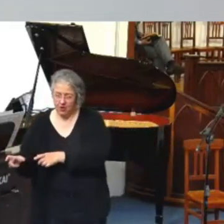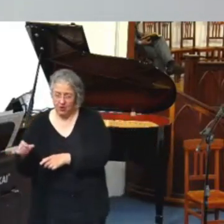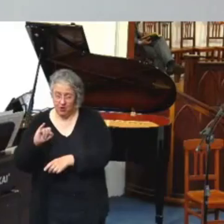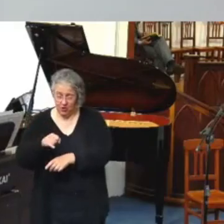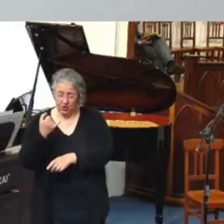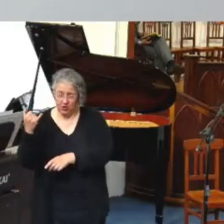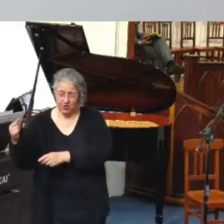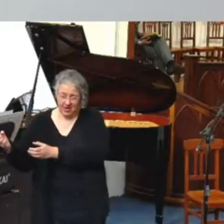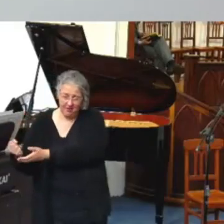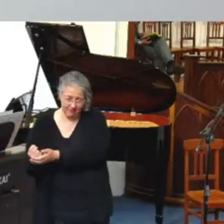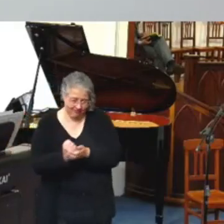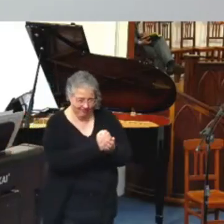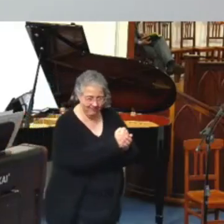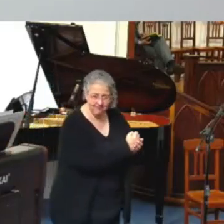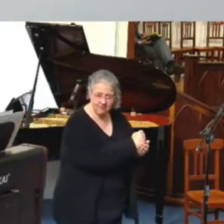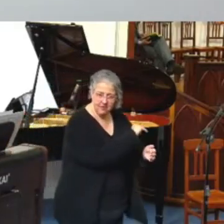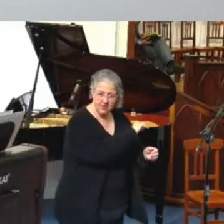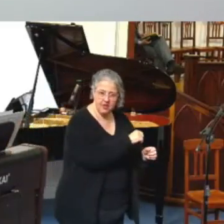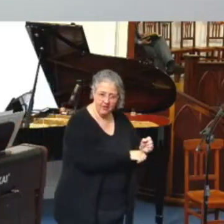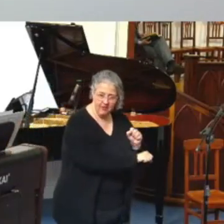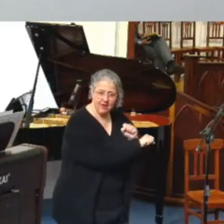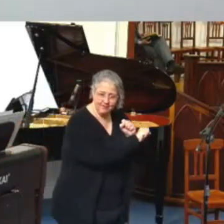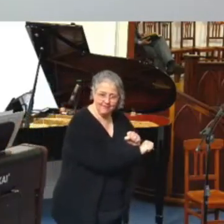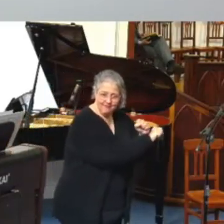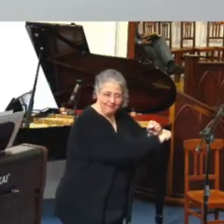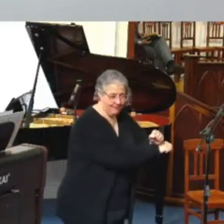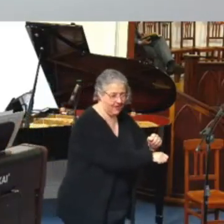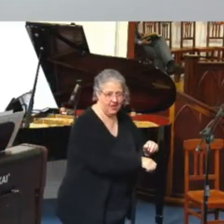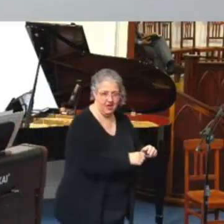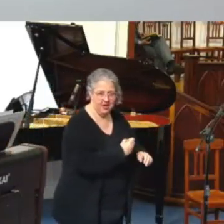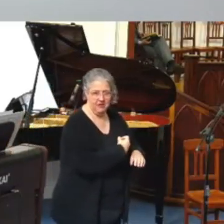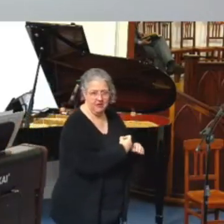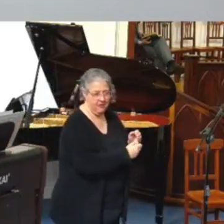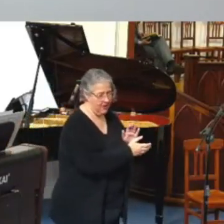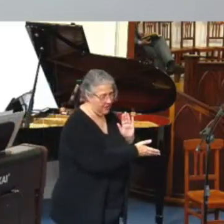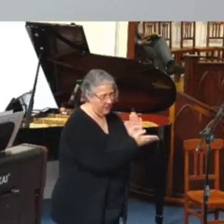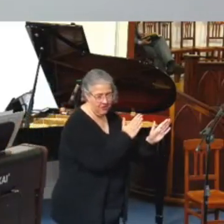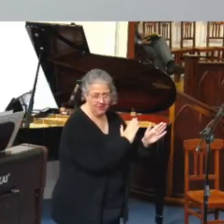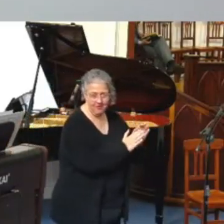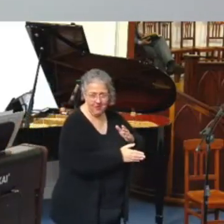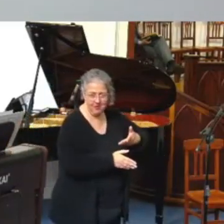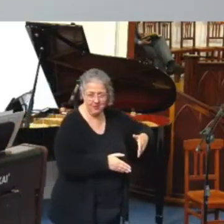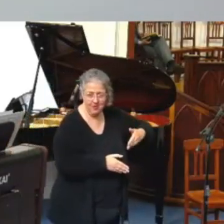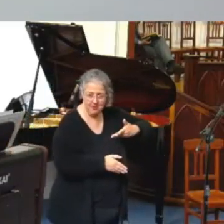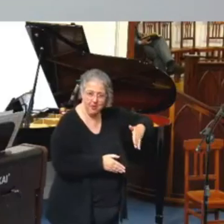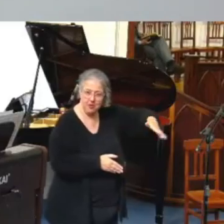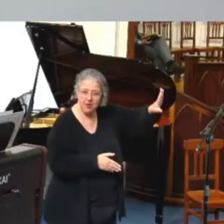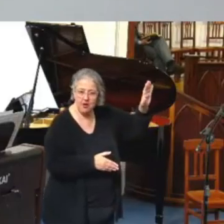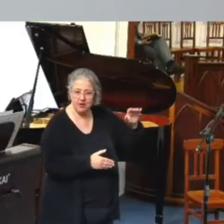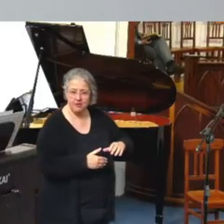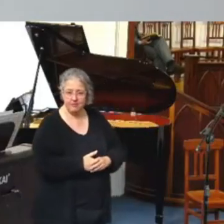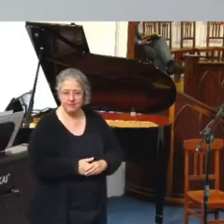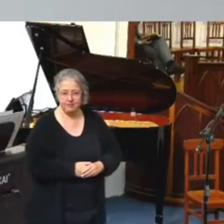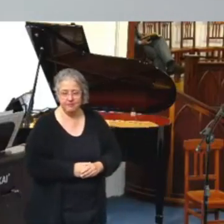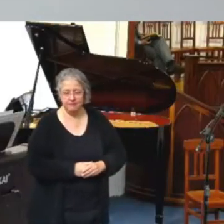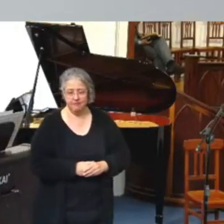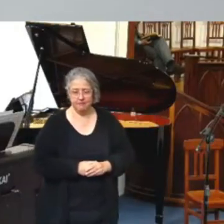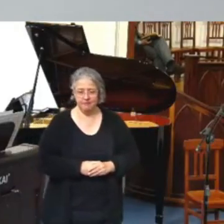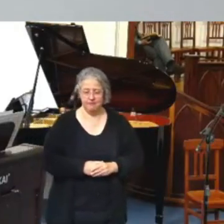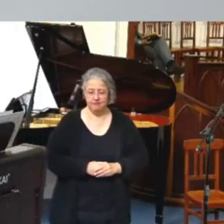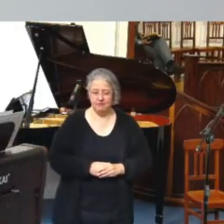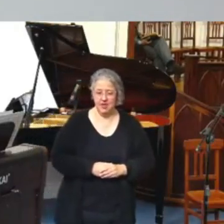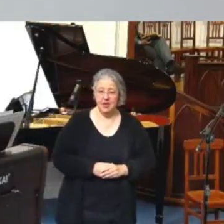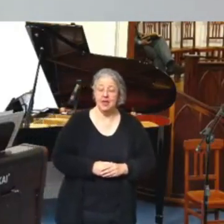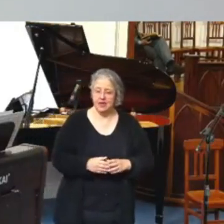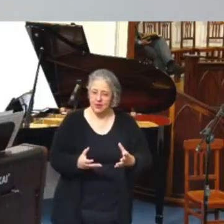conta de um dos irmãos, que não queria que ele fosse morto, que ele fosse vendido. E contasse então uma mentira para o pai.